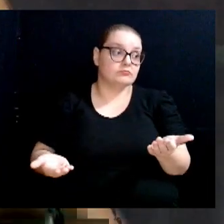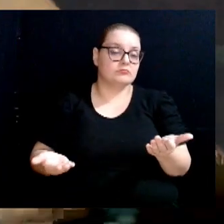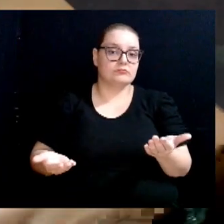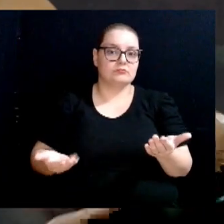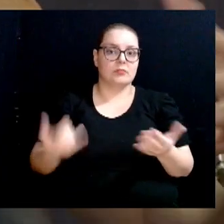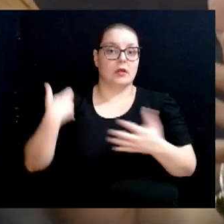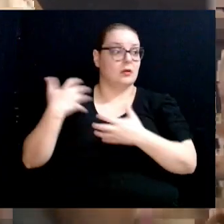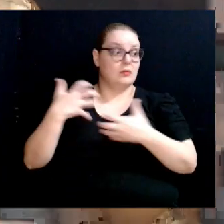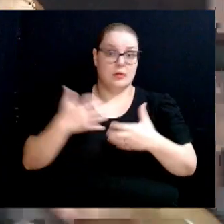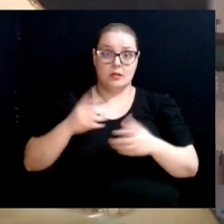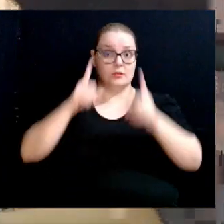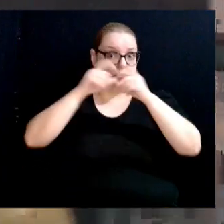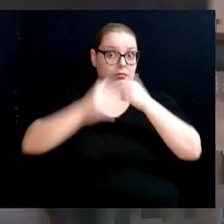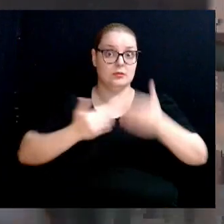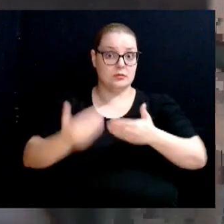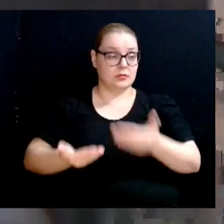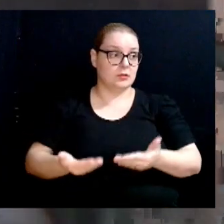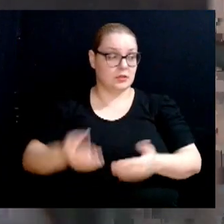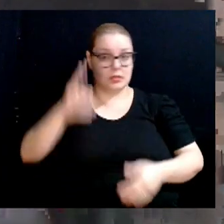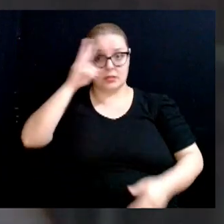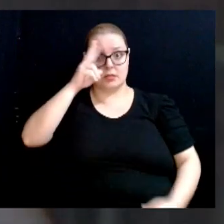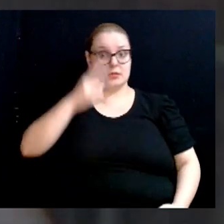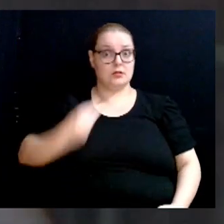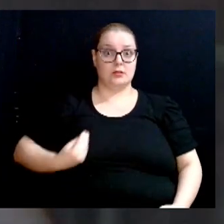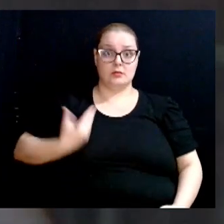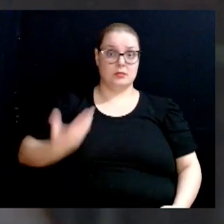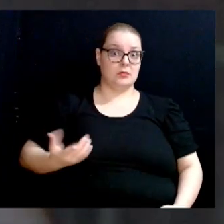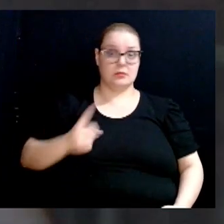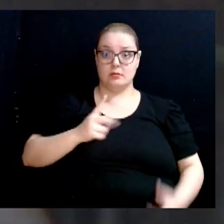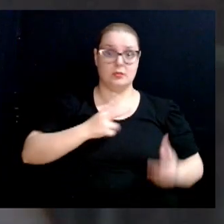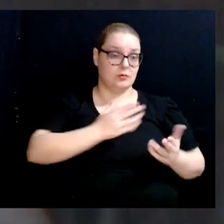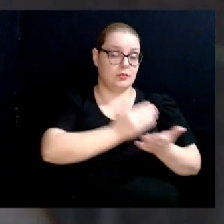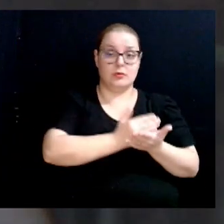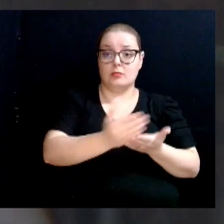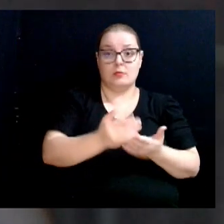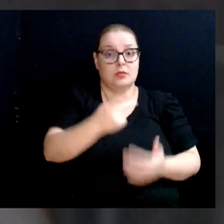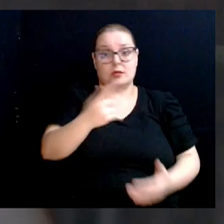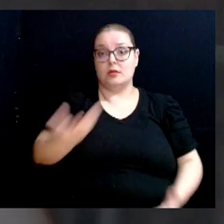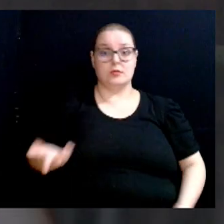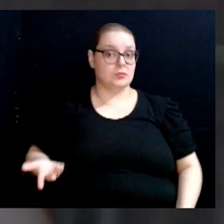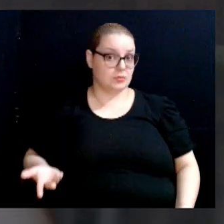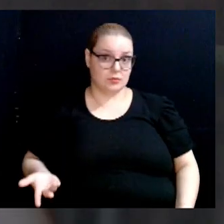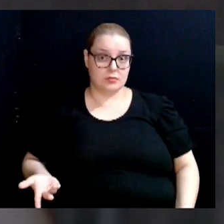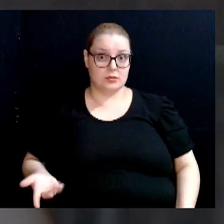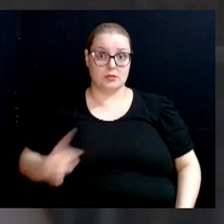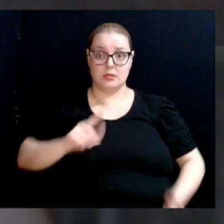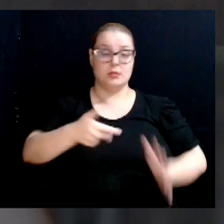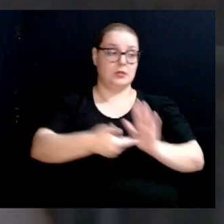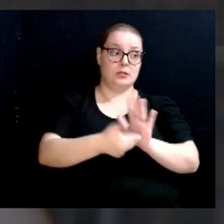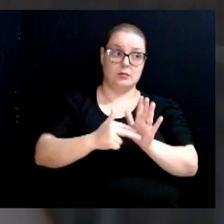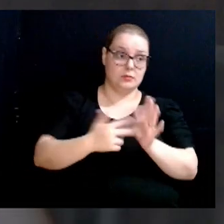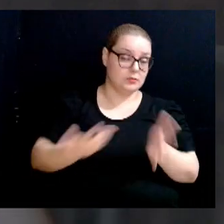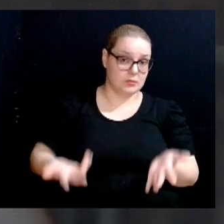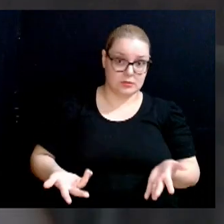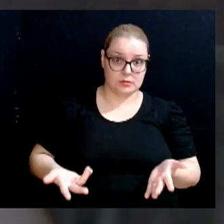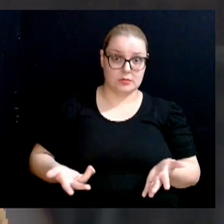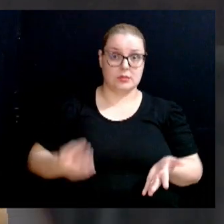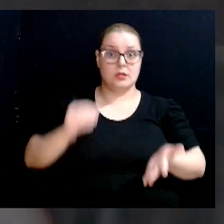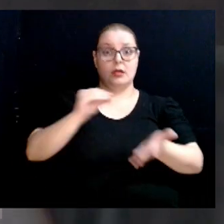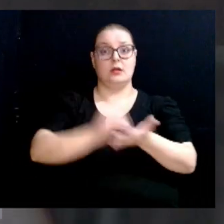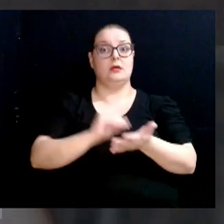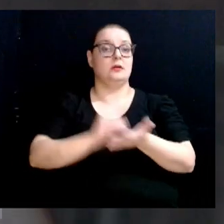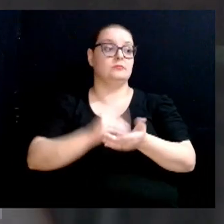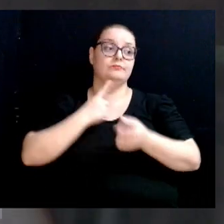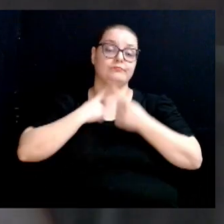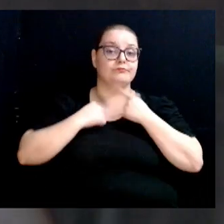a história de vida da pessoa não necessariamente a mesma que a sua, e não significa que é falta de vontade. Às vezes